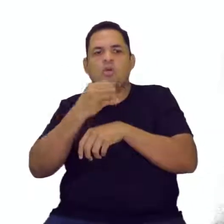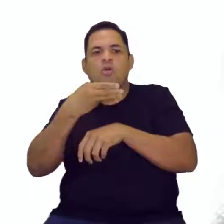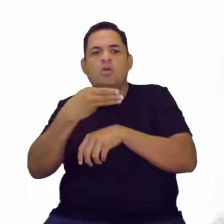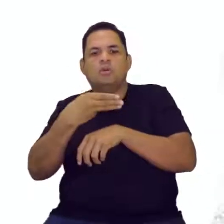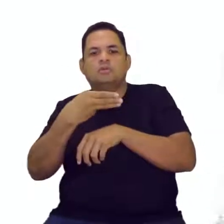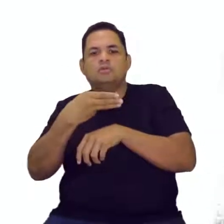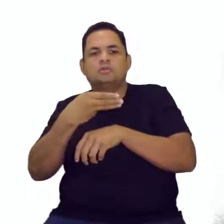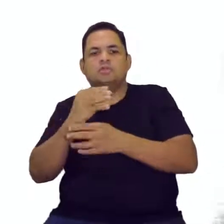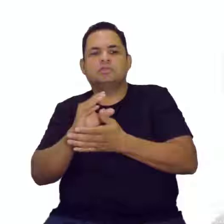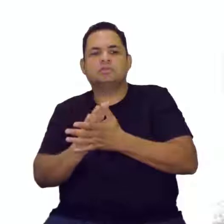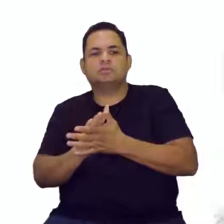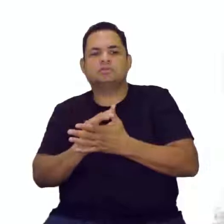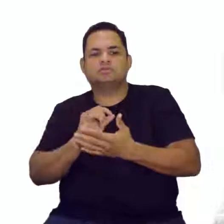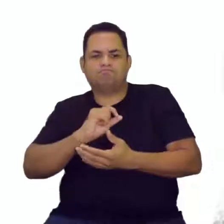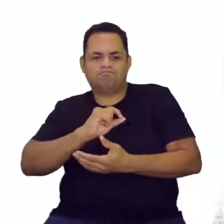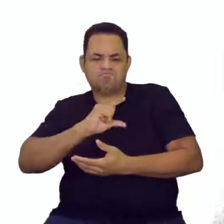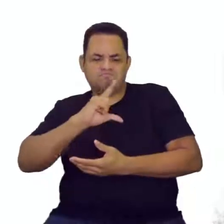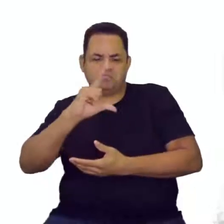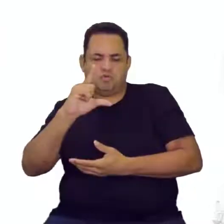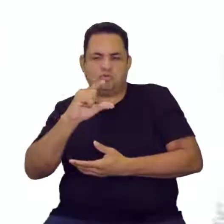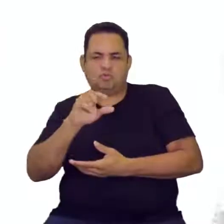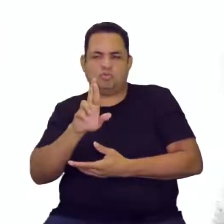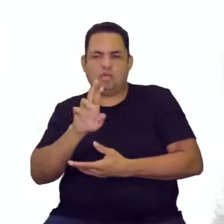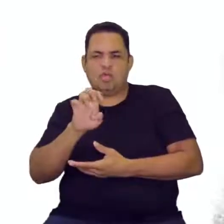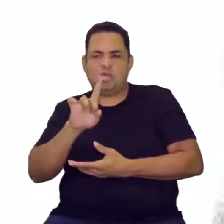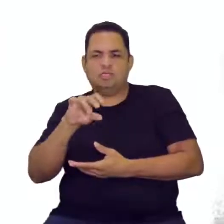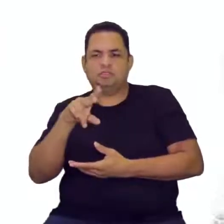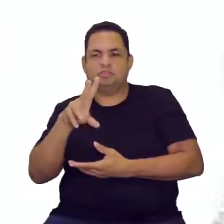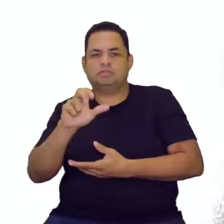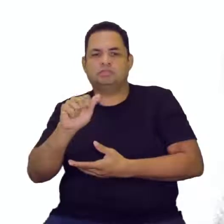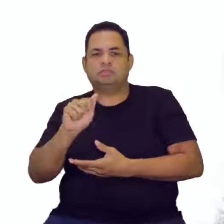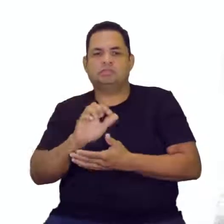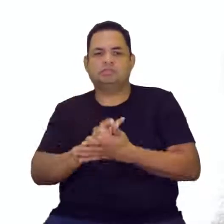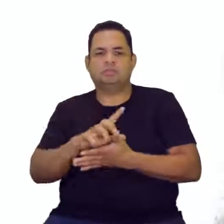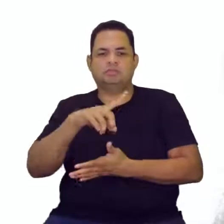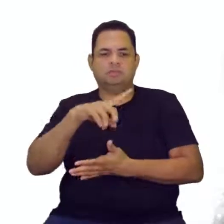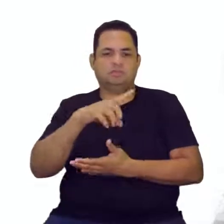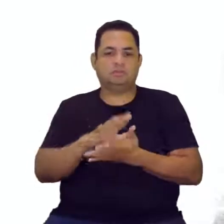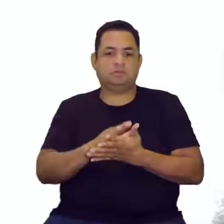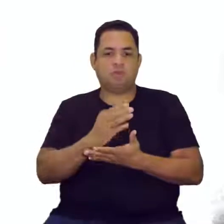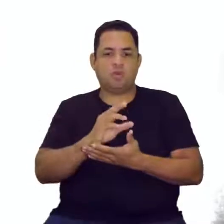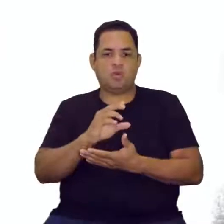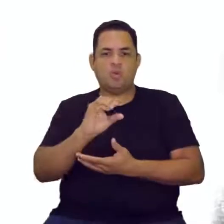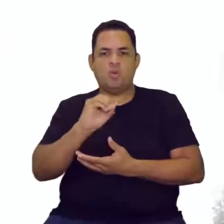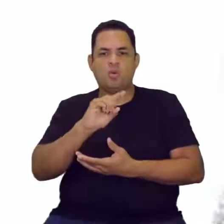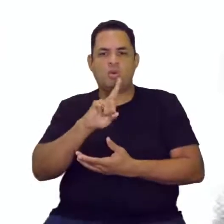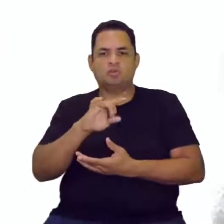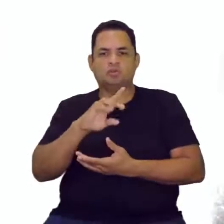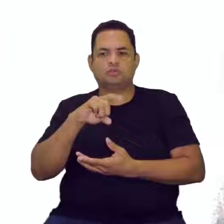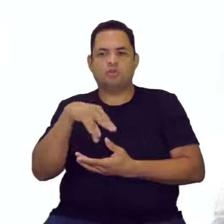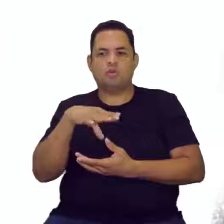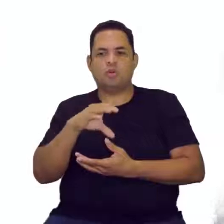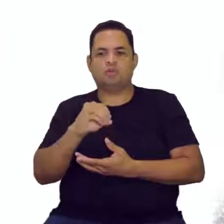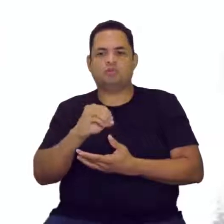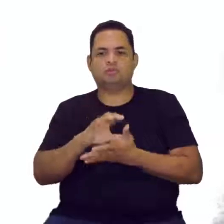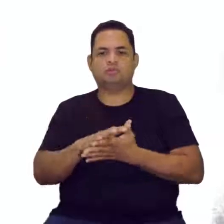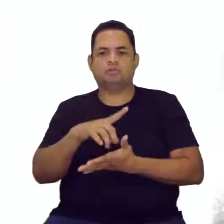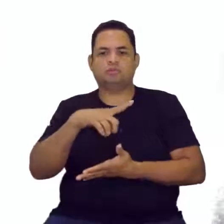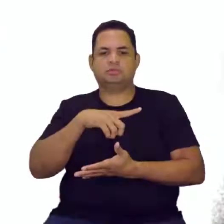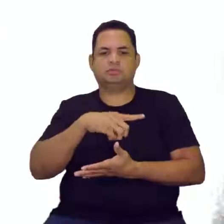altamente reativa. Então, o ozônio, pessoal, são 3 átomos de oxigênio que se